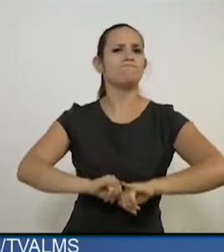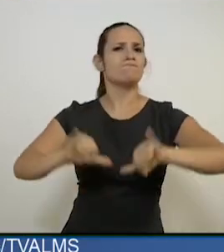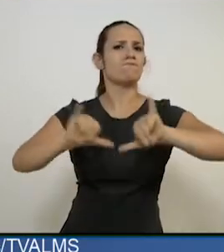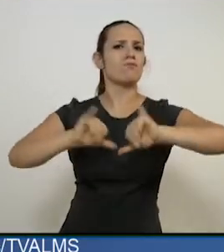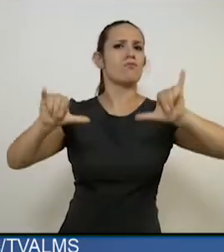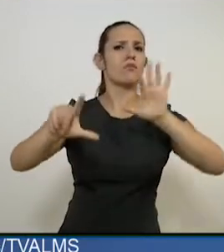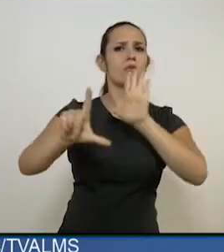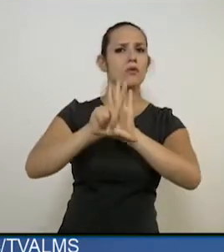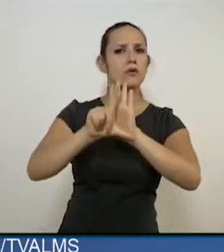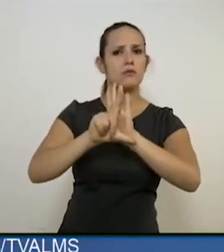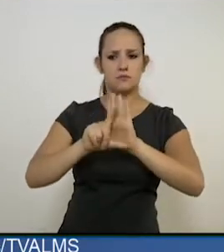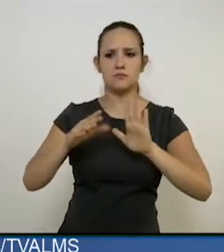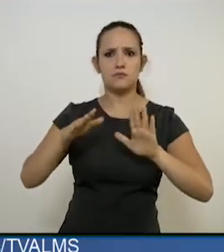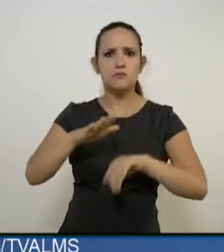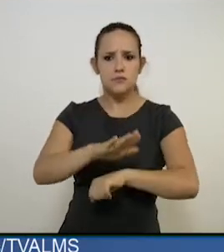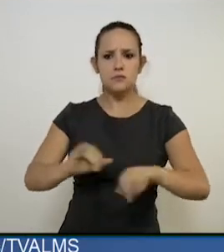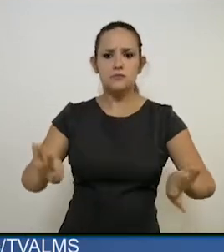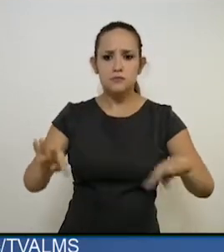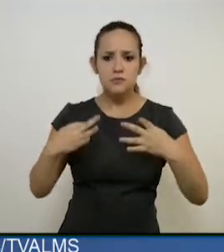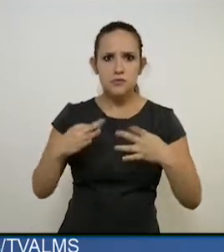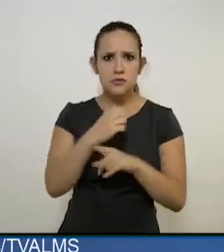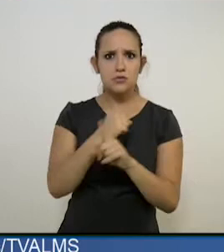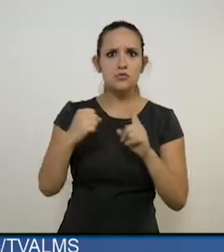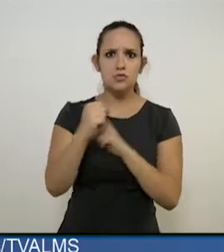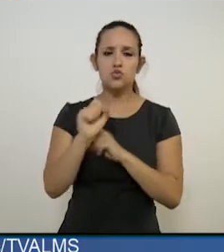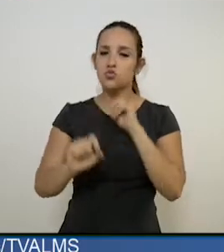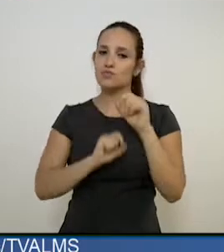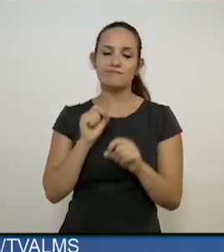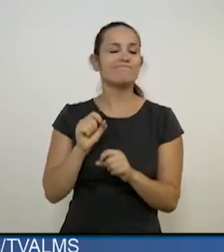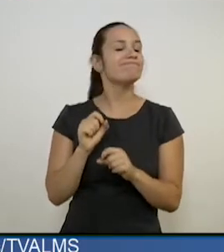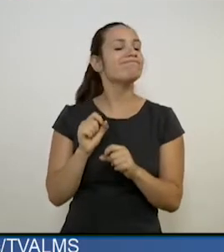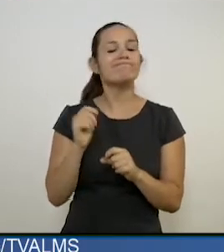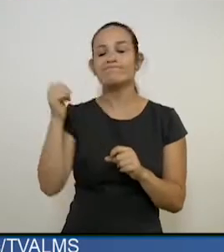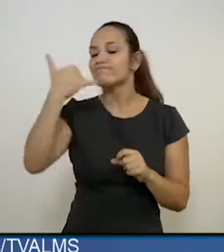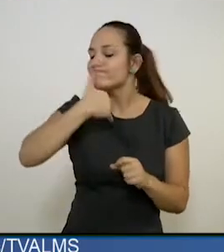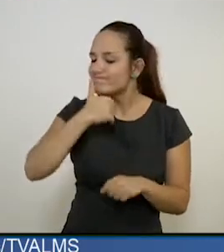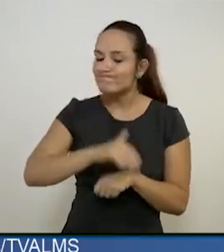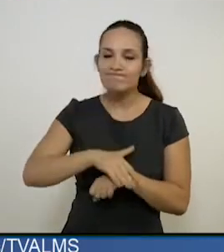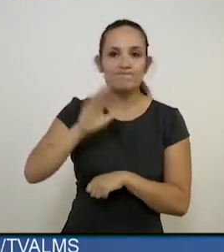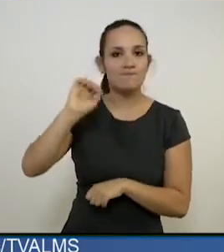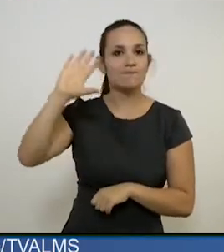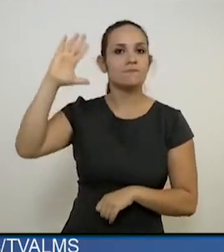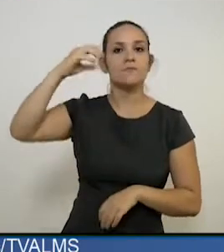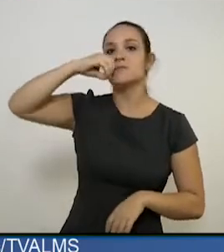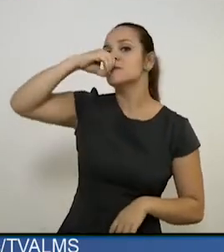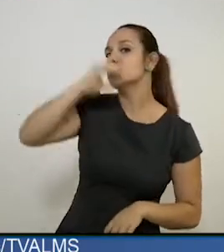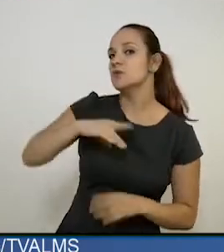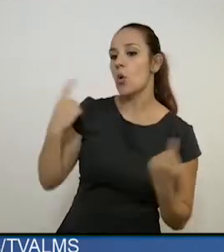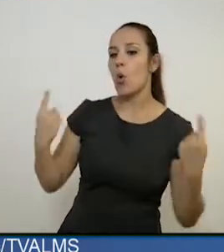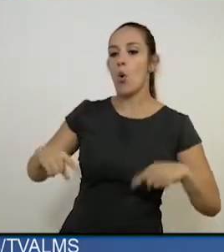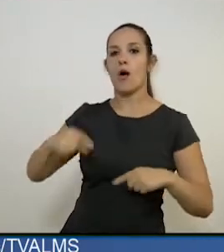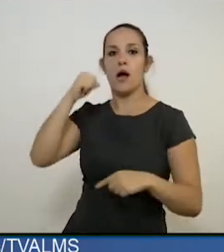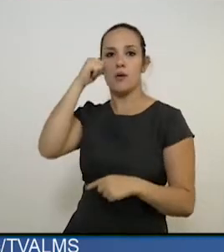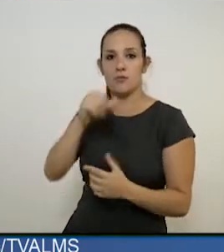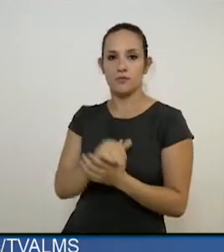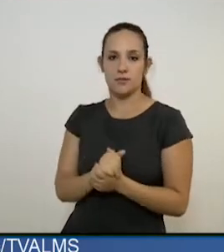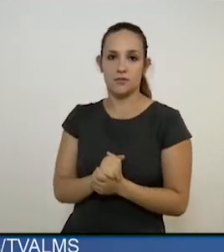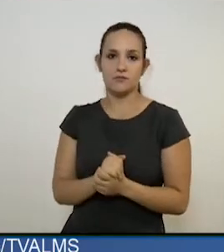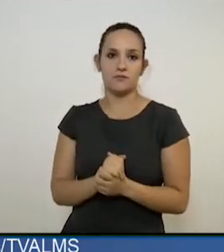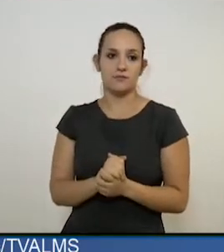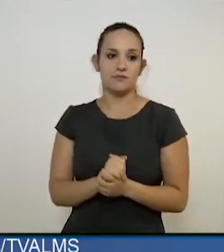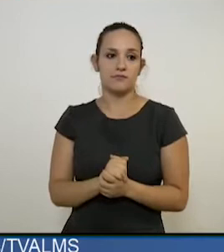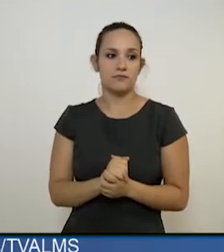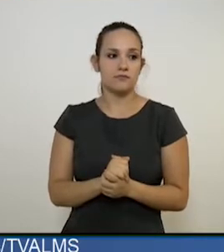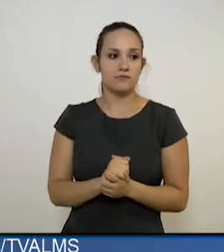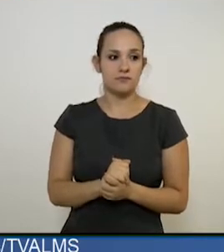a atenção da sociedade para o triste fenômeno da violência contra as mulheres e meninas,